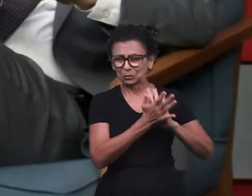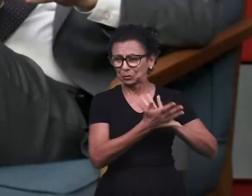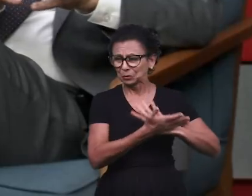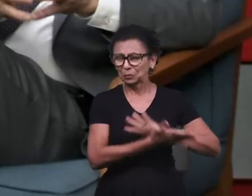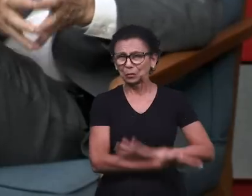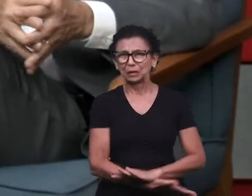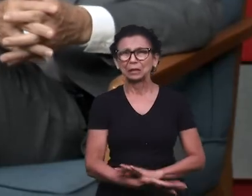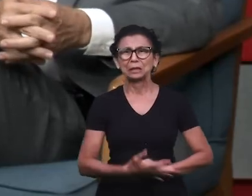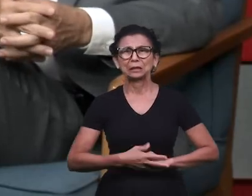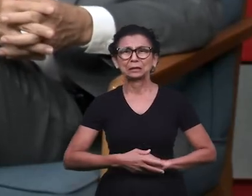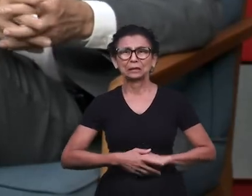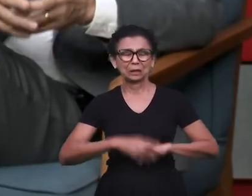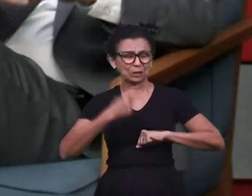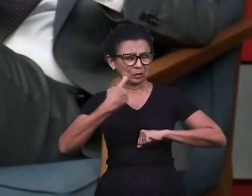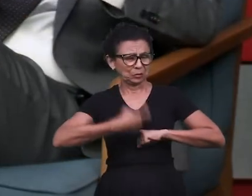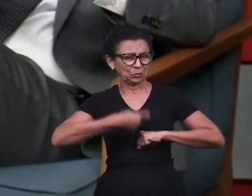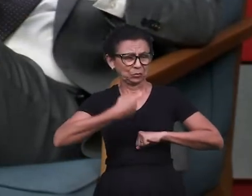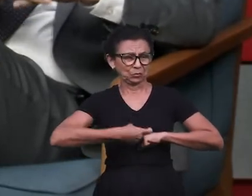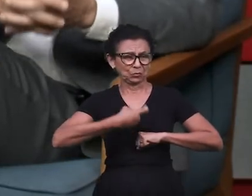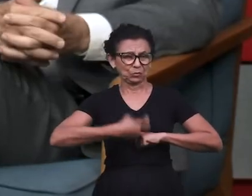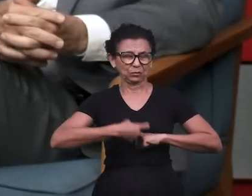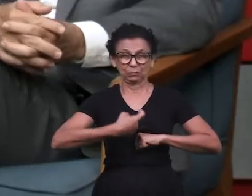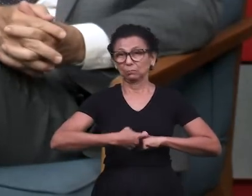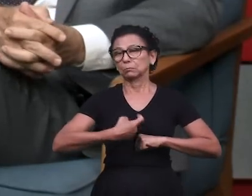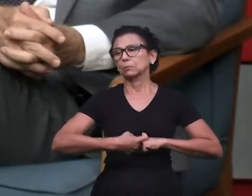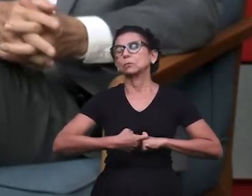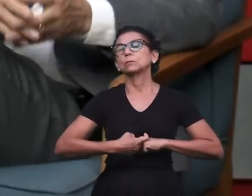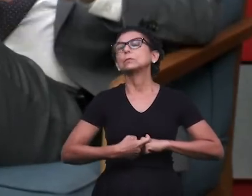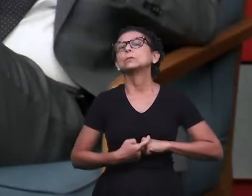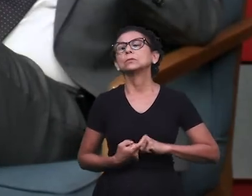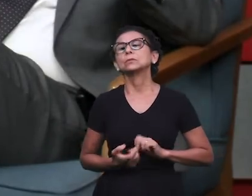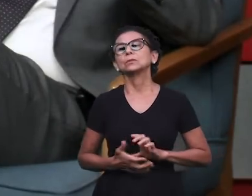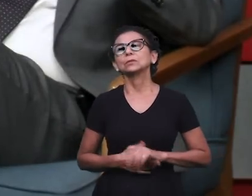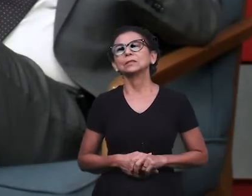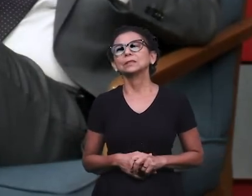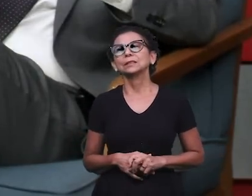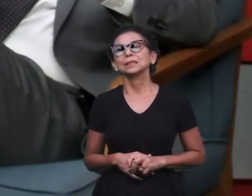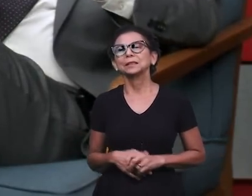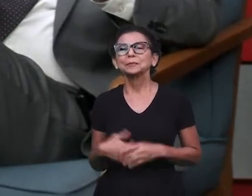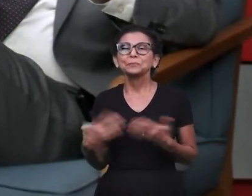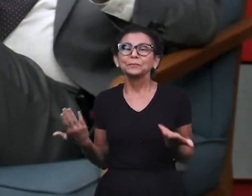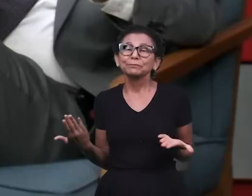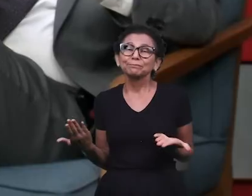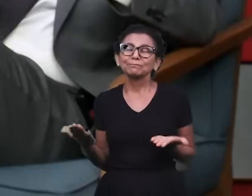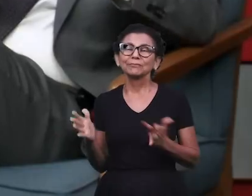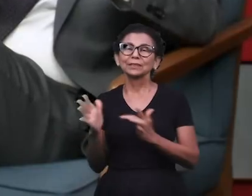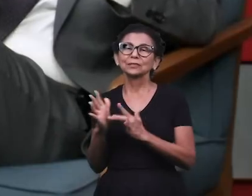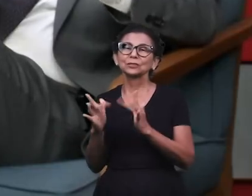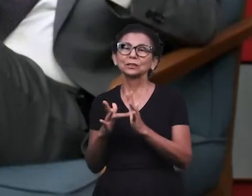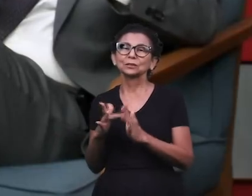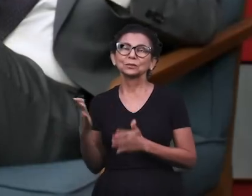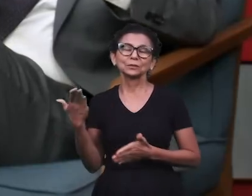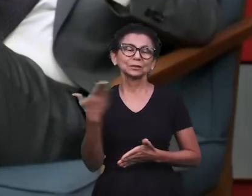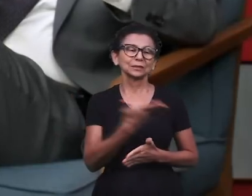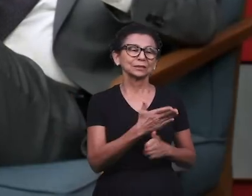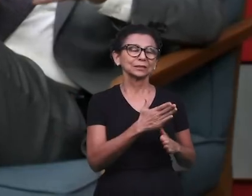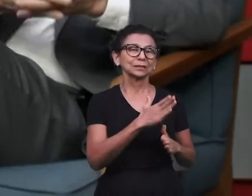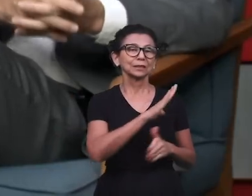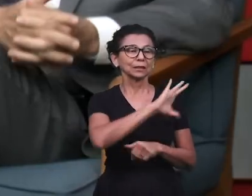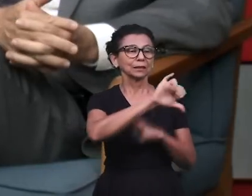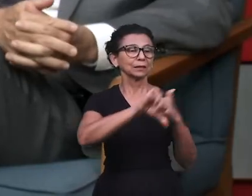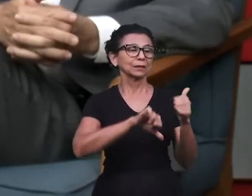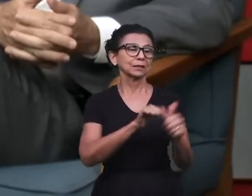homem insensível, um homem com uma vida, e o Senhor Jesus opera e transforma esse